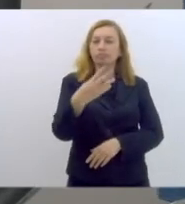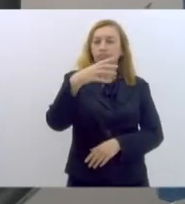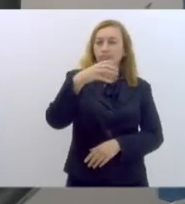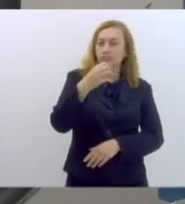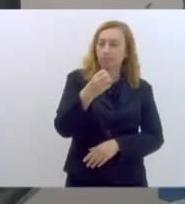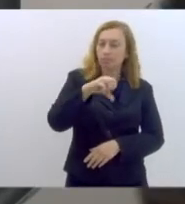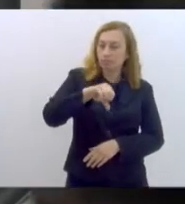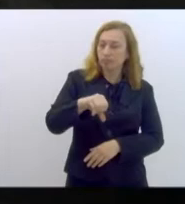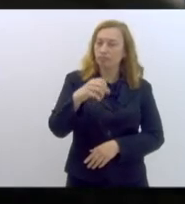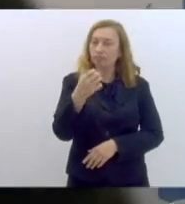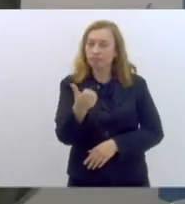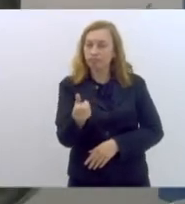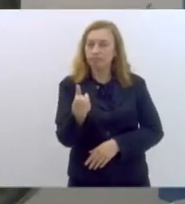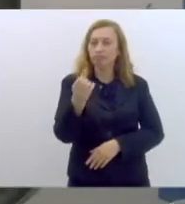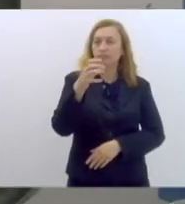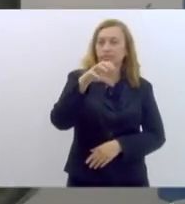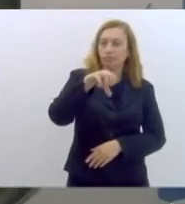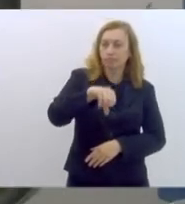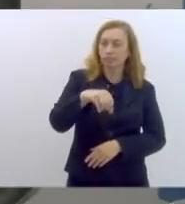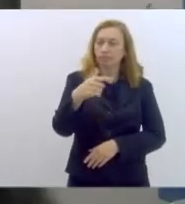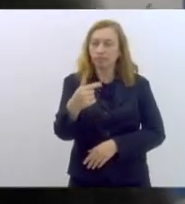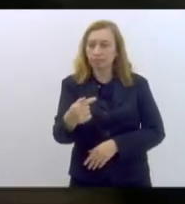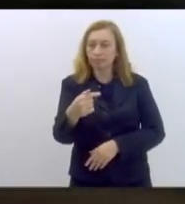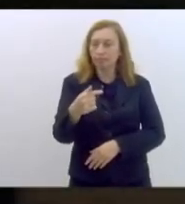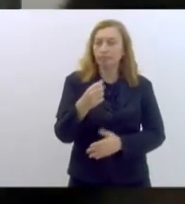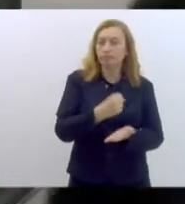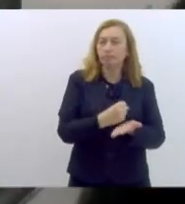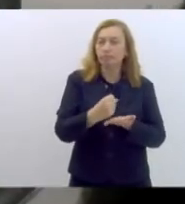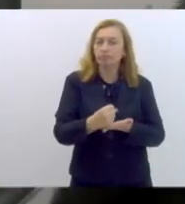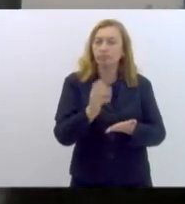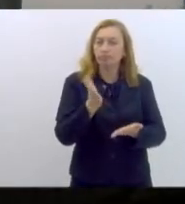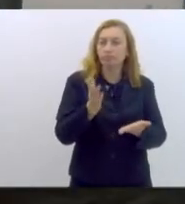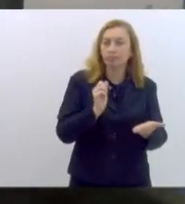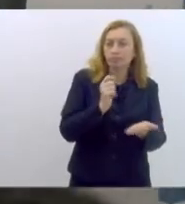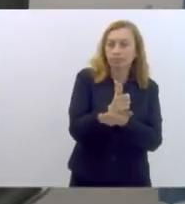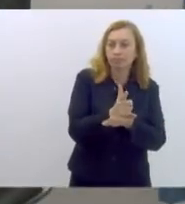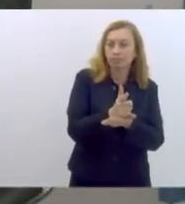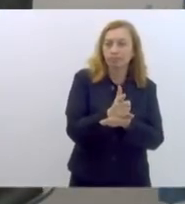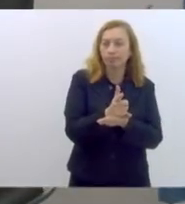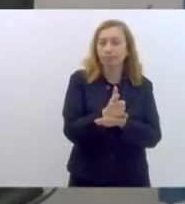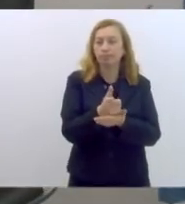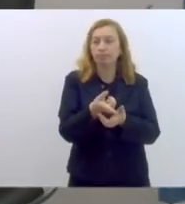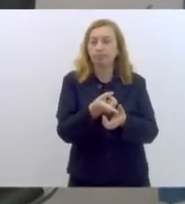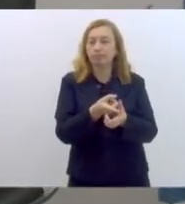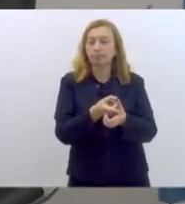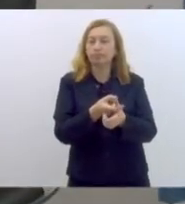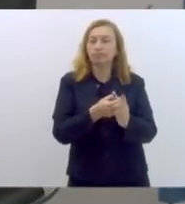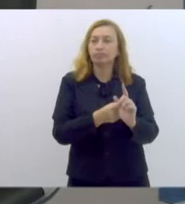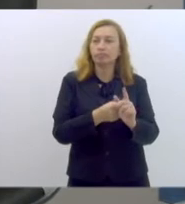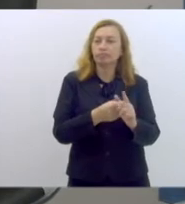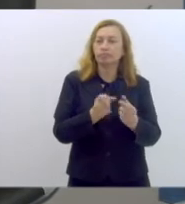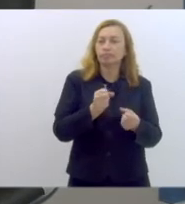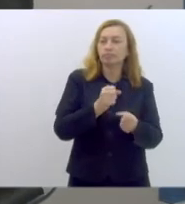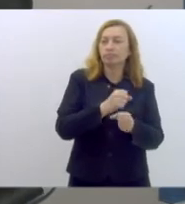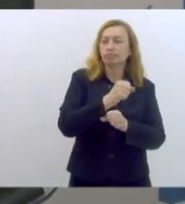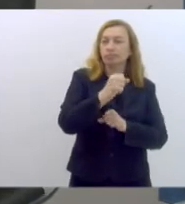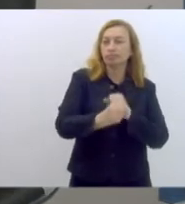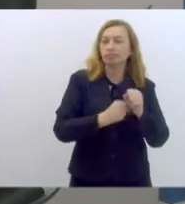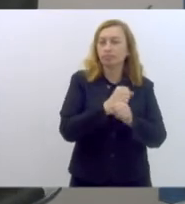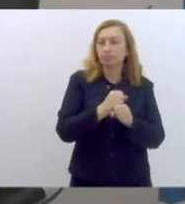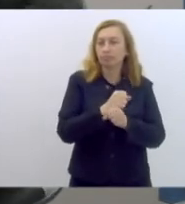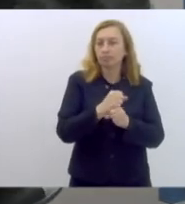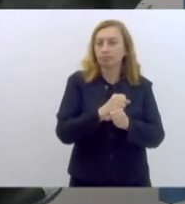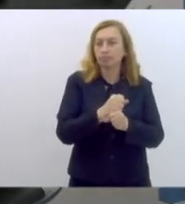9496/97, explicitando o valor contratado, o montante já pago, o índice aplicado e o saldo devedor por ano. Isso